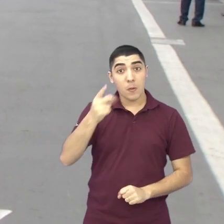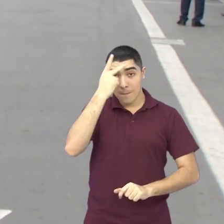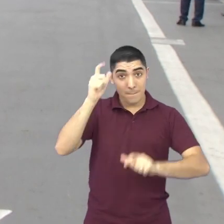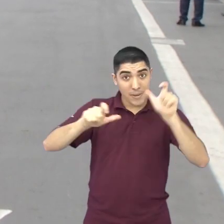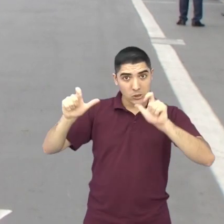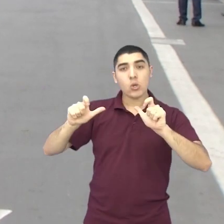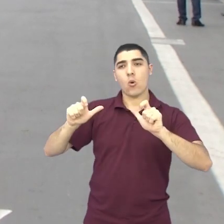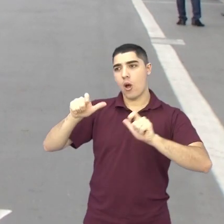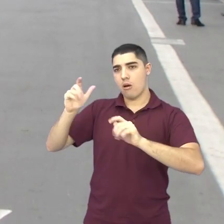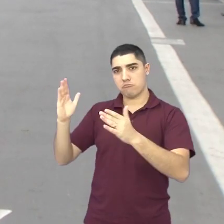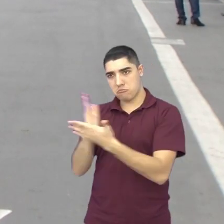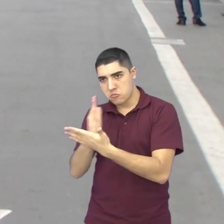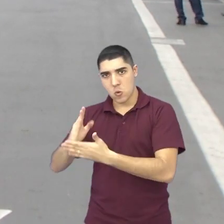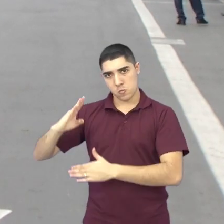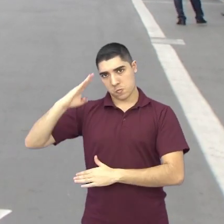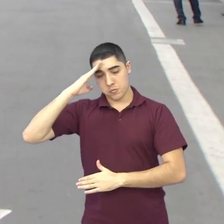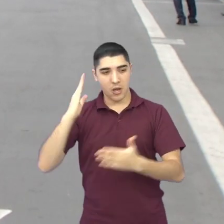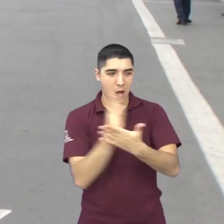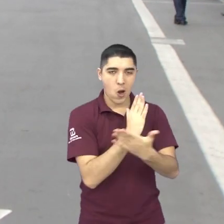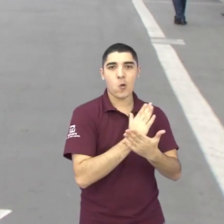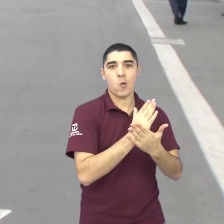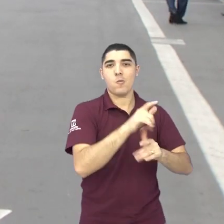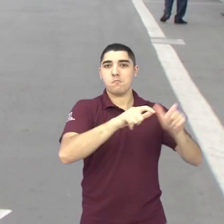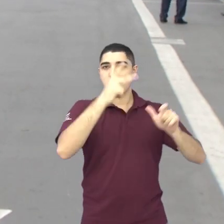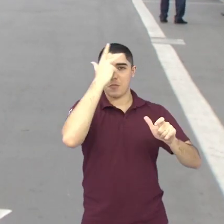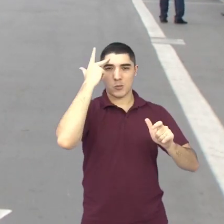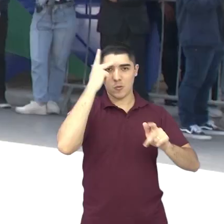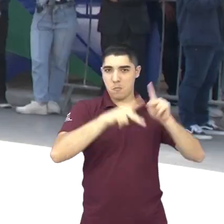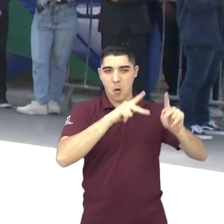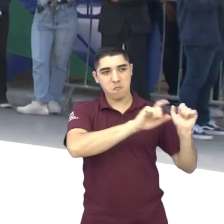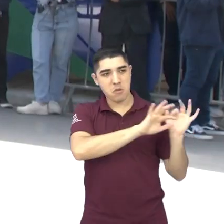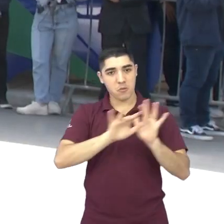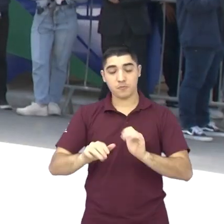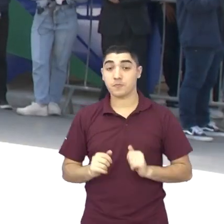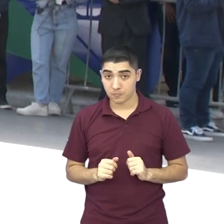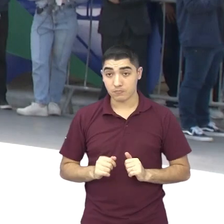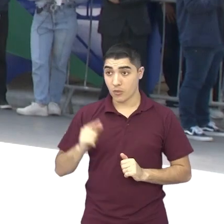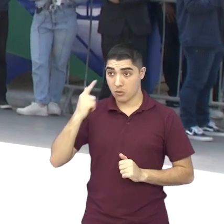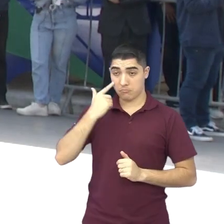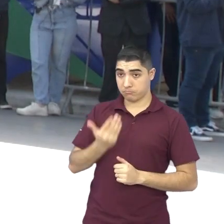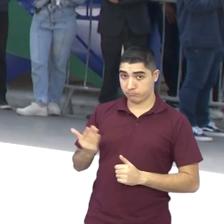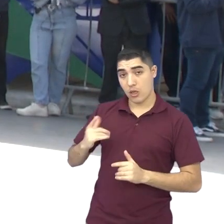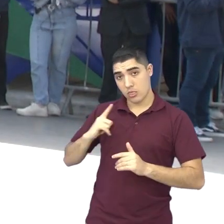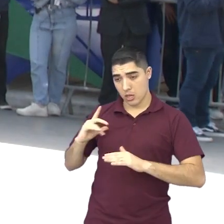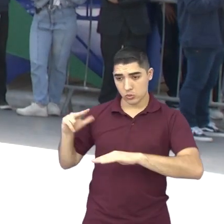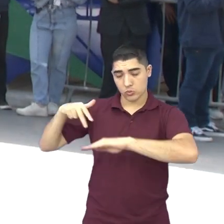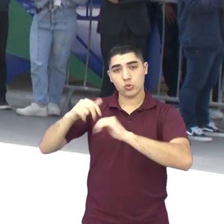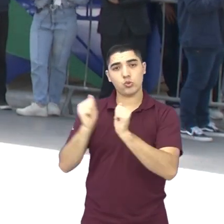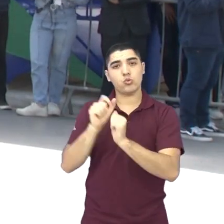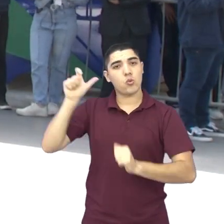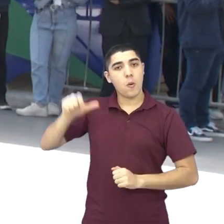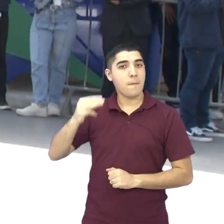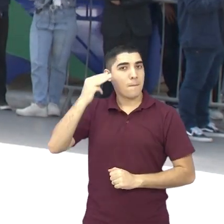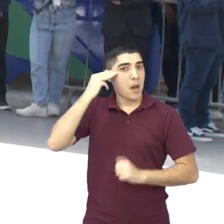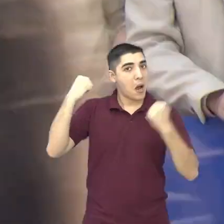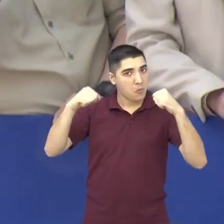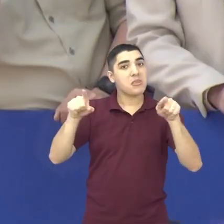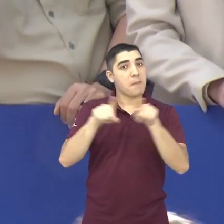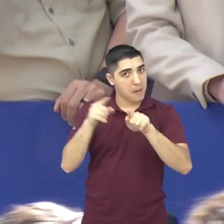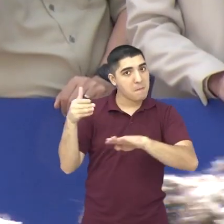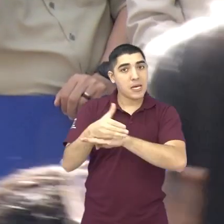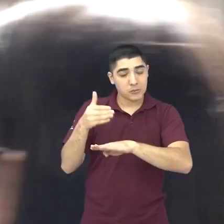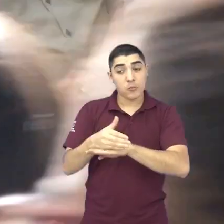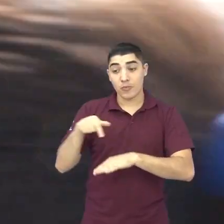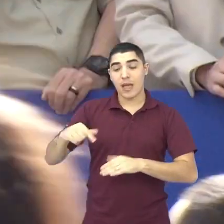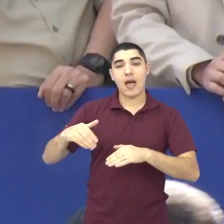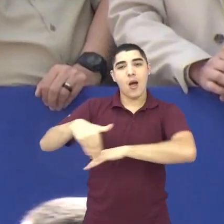mais de 8.000 participantes, entre civis e militares. No palanque, autoridades militares e civis, entre eles o